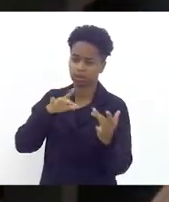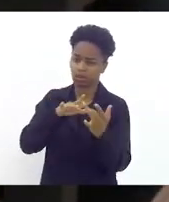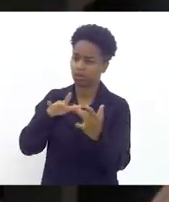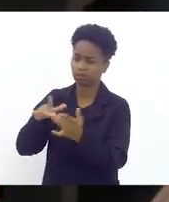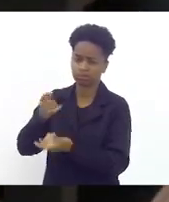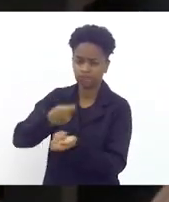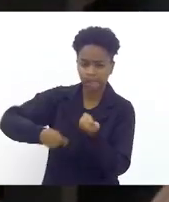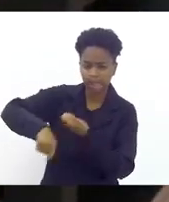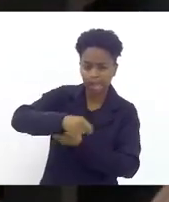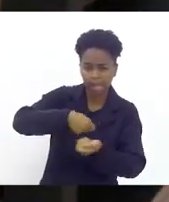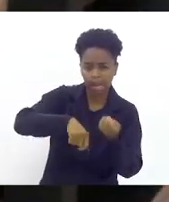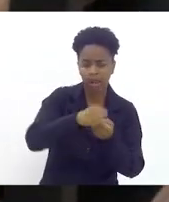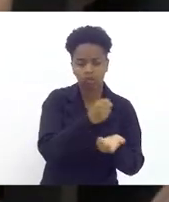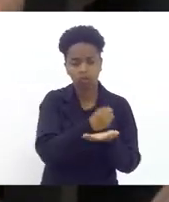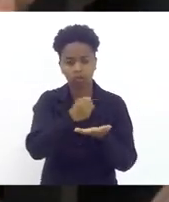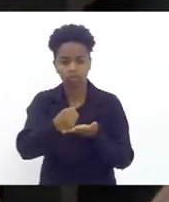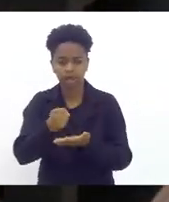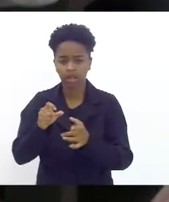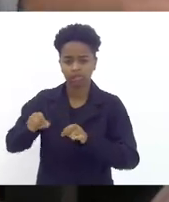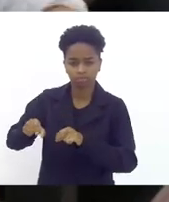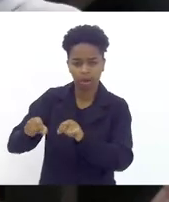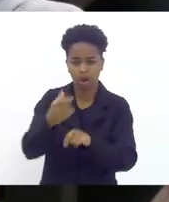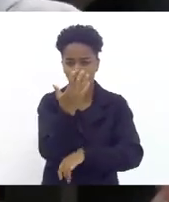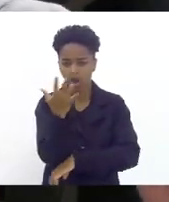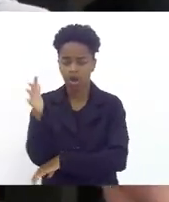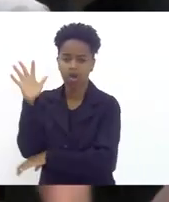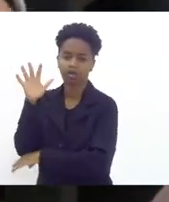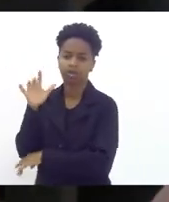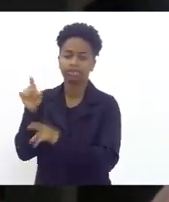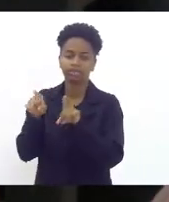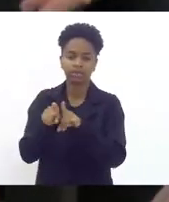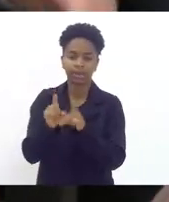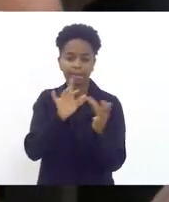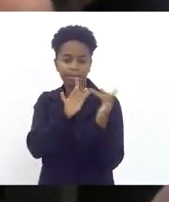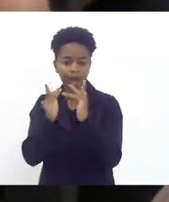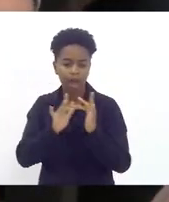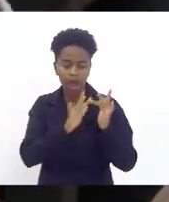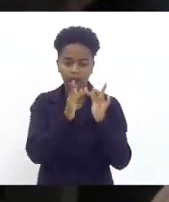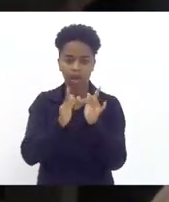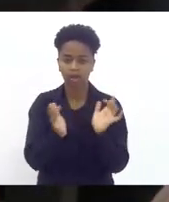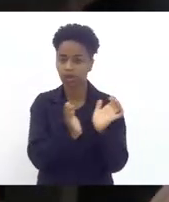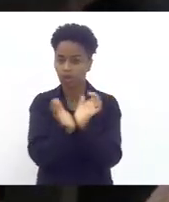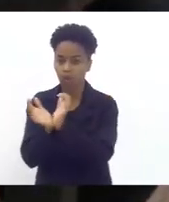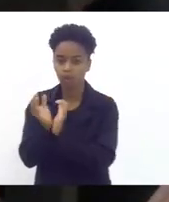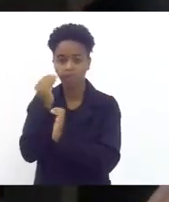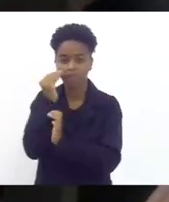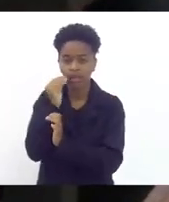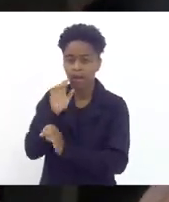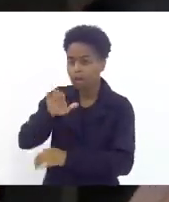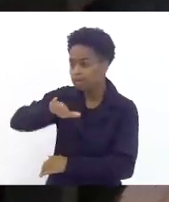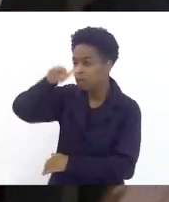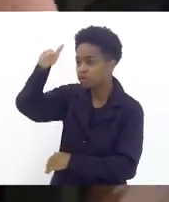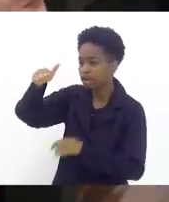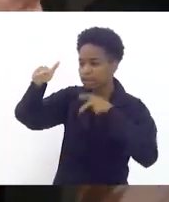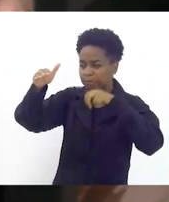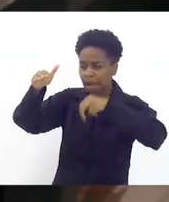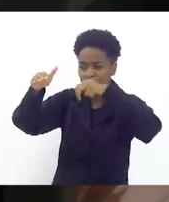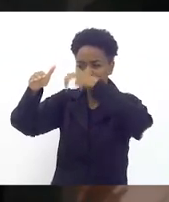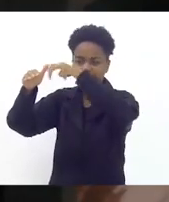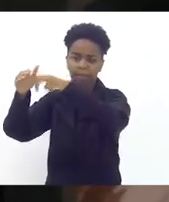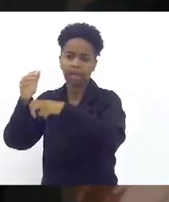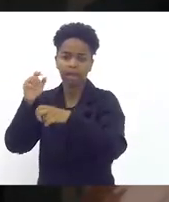negociando o contrato de restauração é articulando equipe para subir montanha para plantar árvore